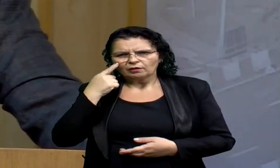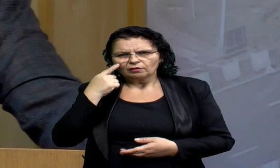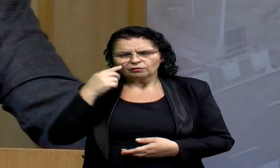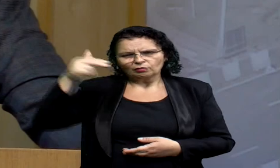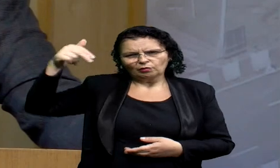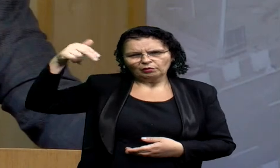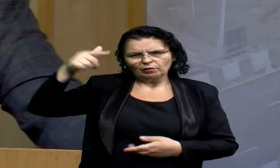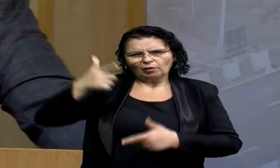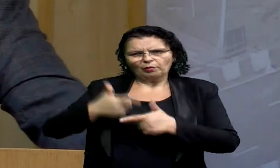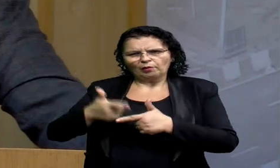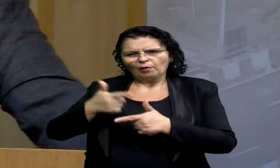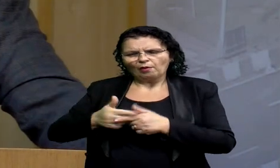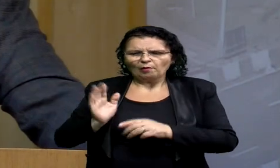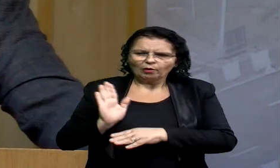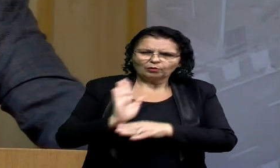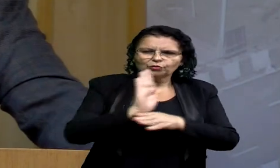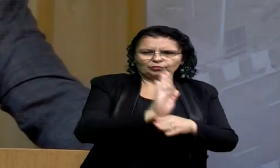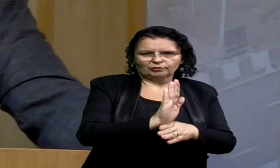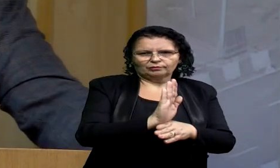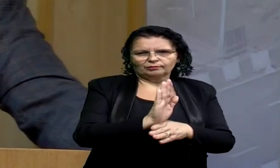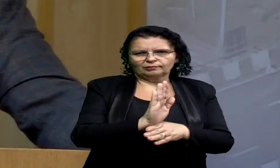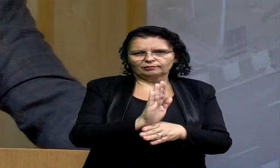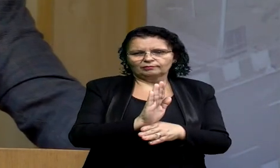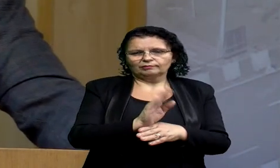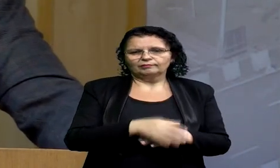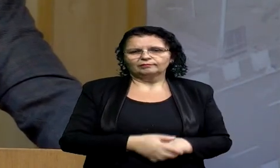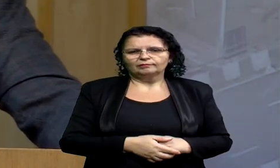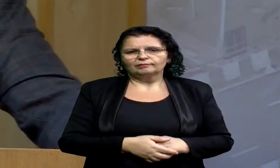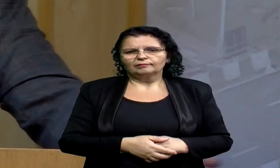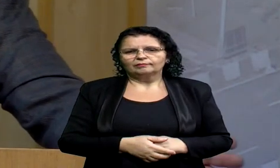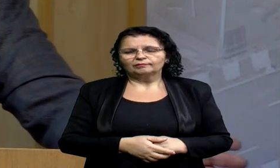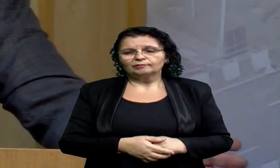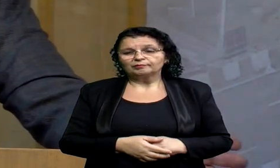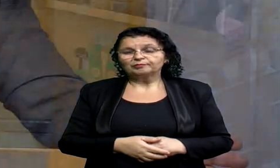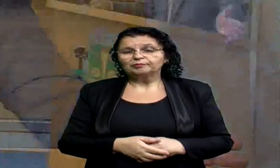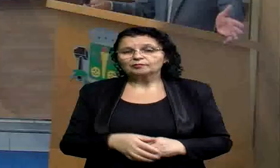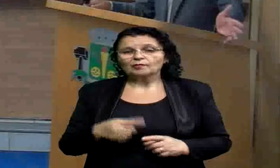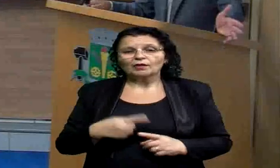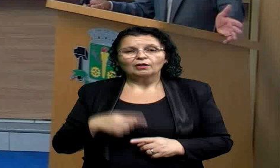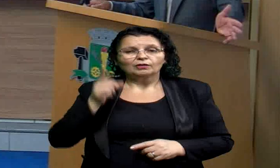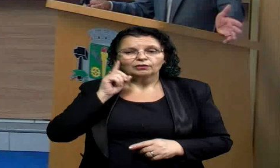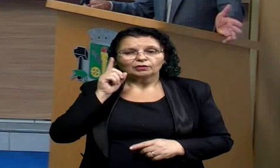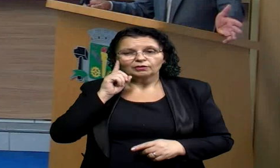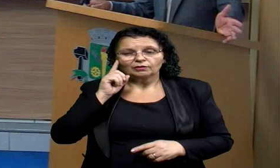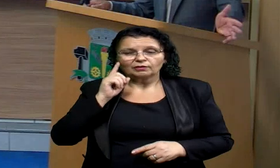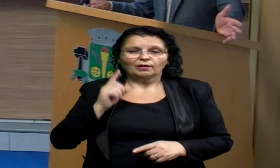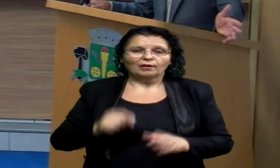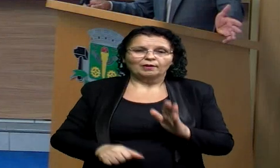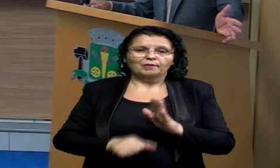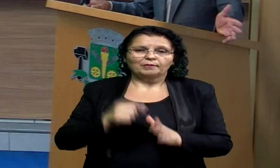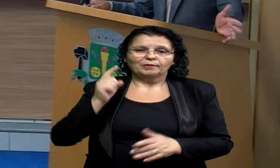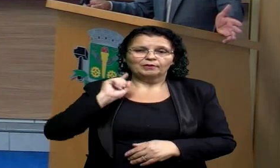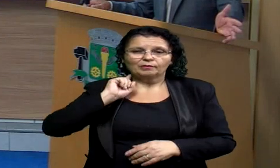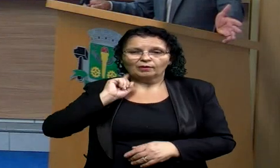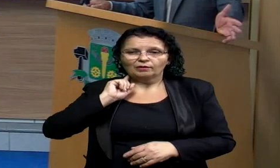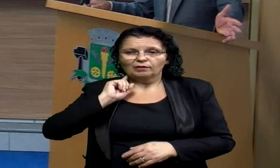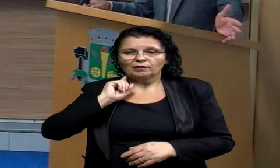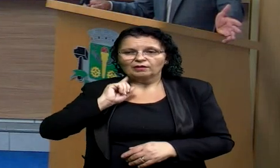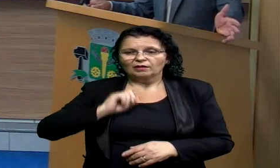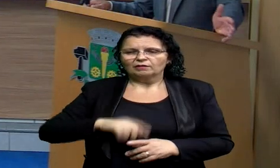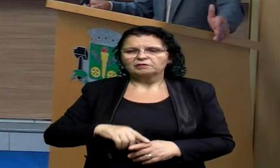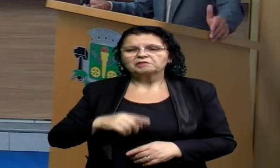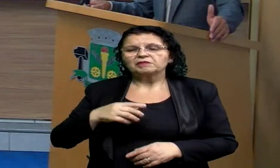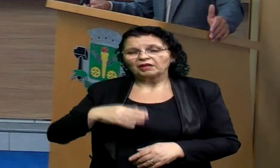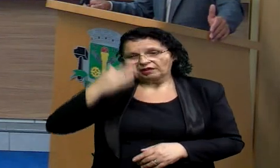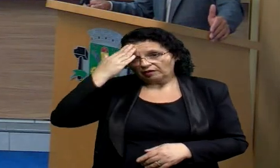tá com uns pouquinhos de problema e nós vamos ajudar os nossos colegas né porque um um dia nós esta no primeiro de maio a senhora disse o Zé Car ninguém